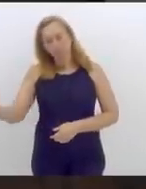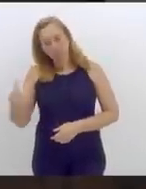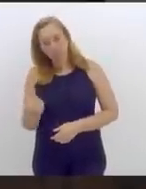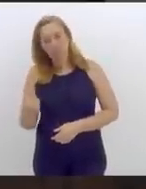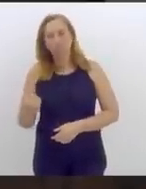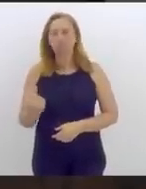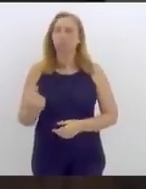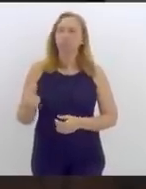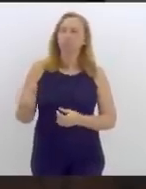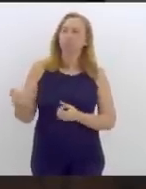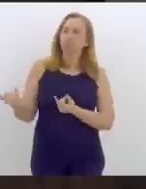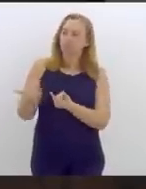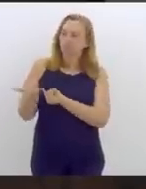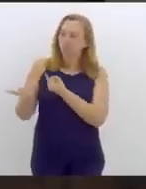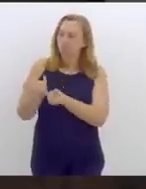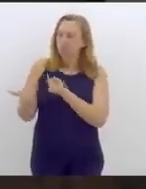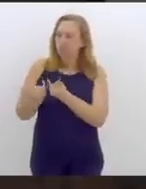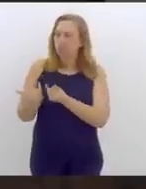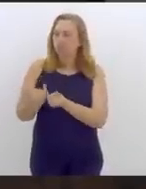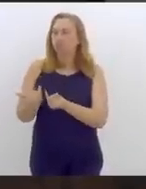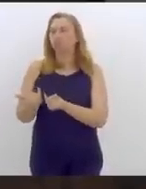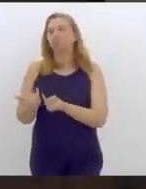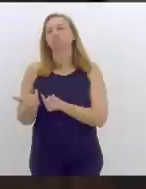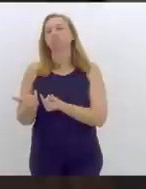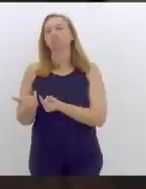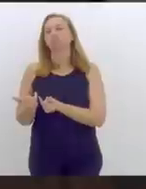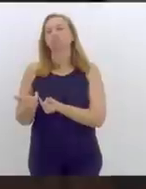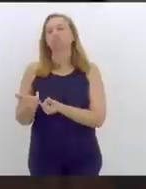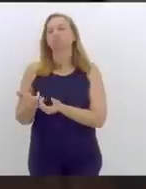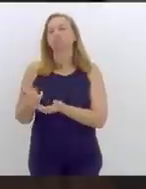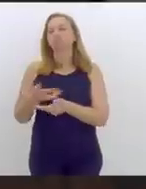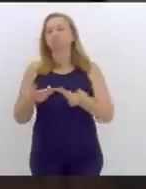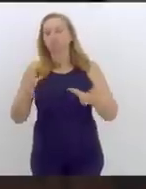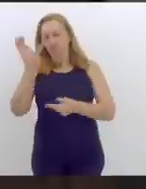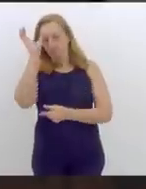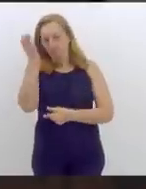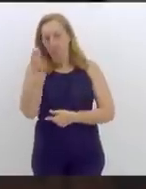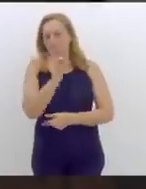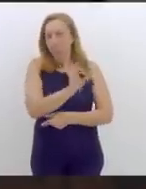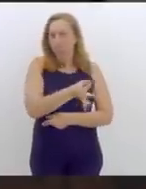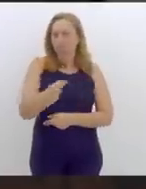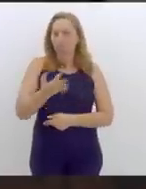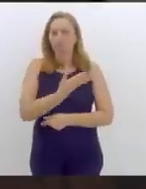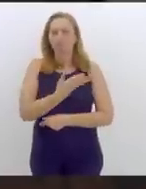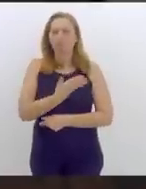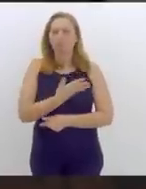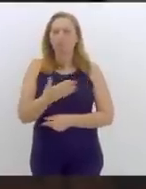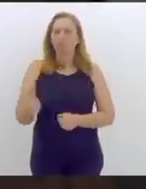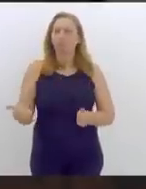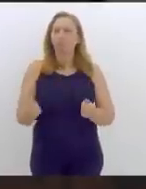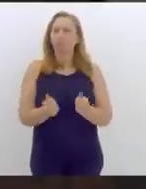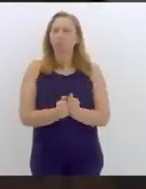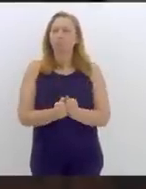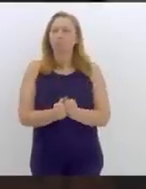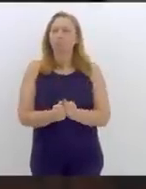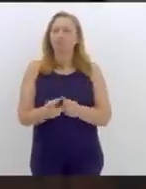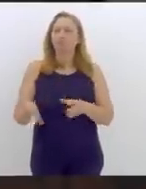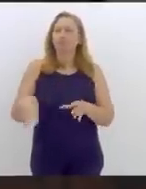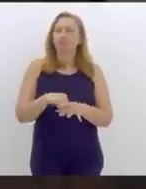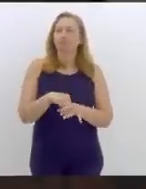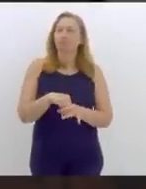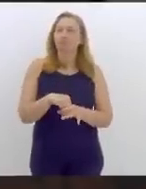até a gente nos Tragam o que o que trouxe muitas muitas soluções foram exatamente os nossos colegas participando dos dentro do